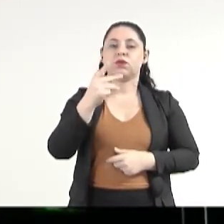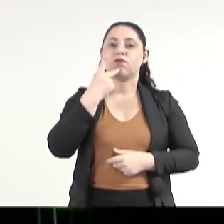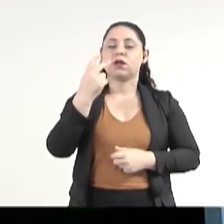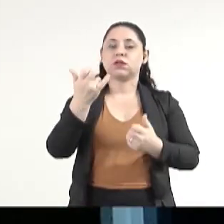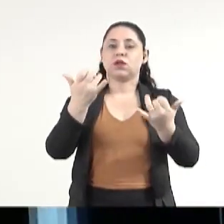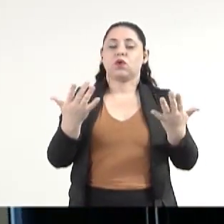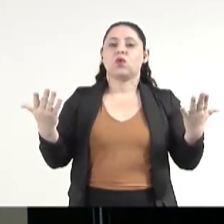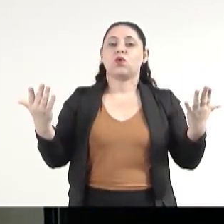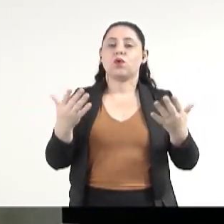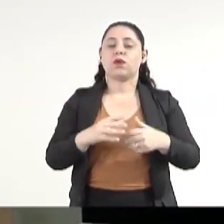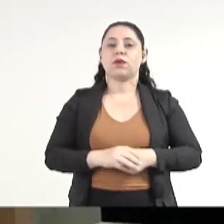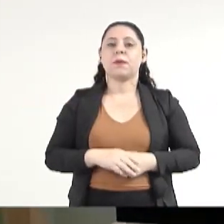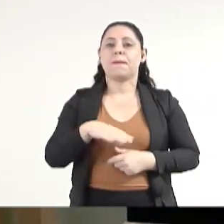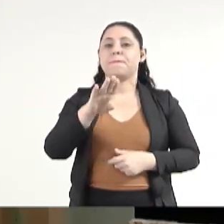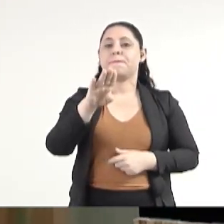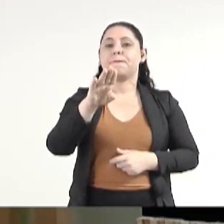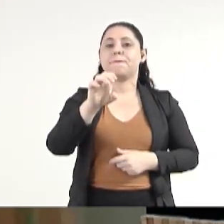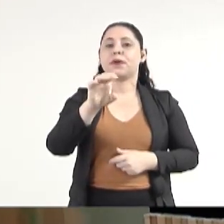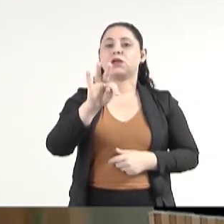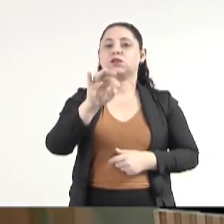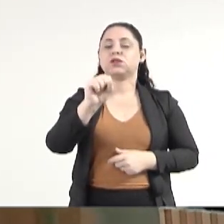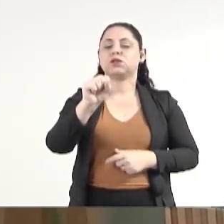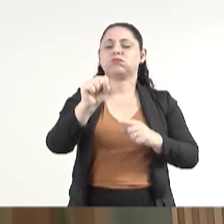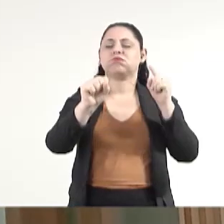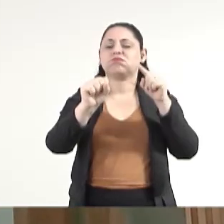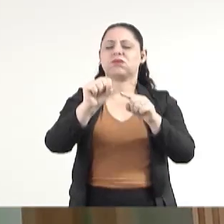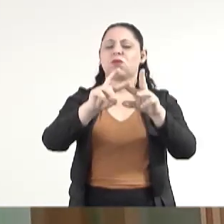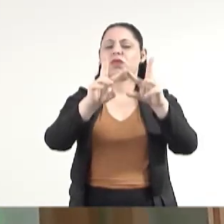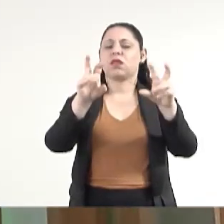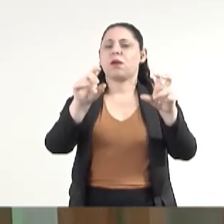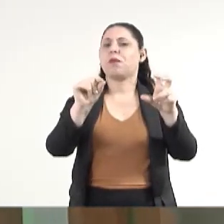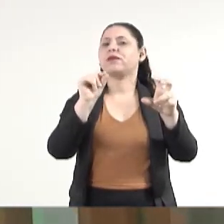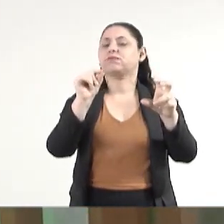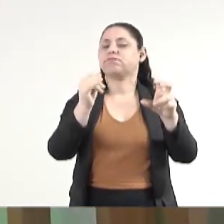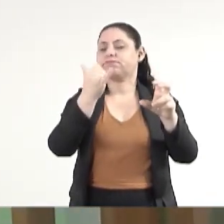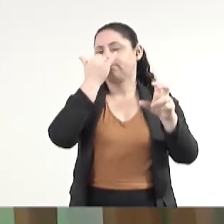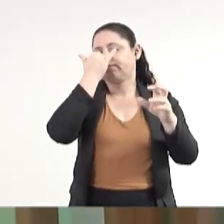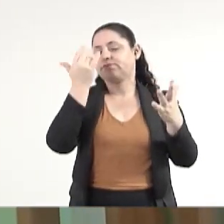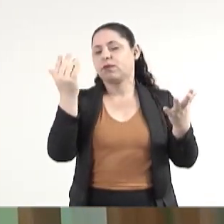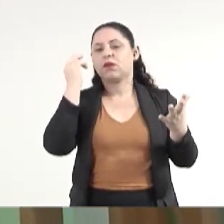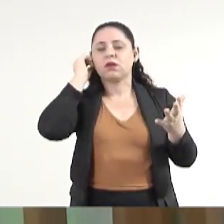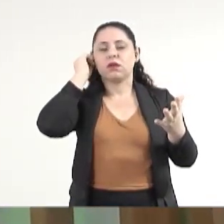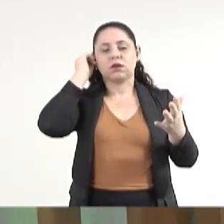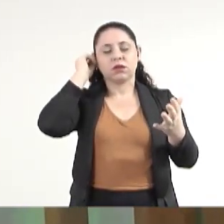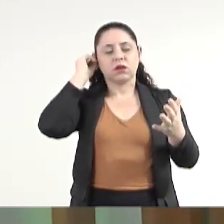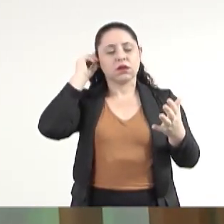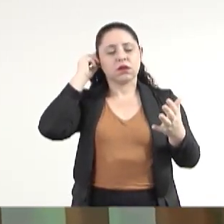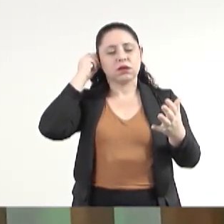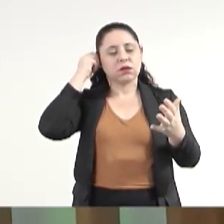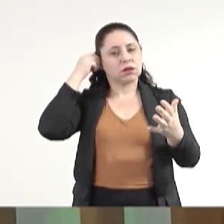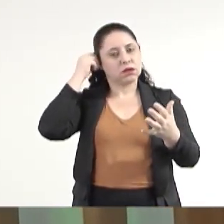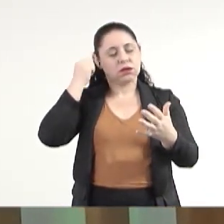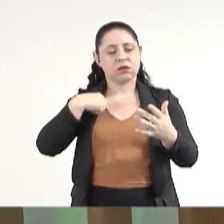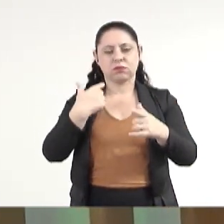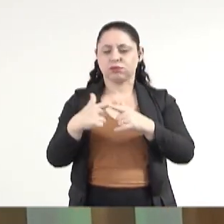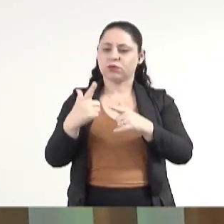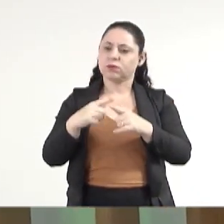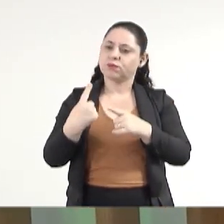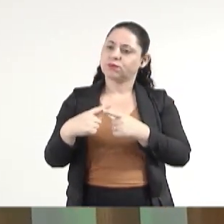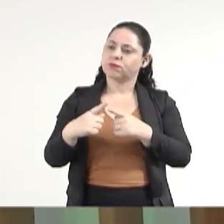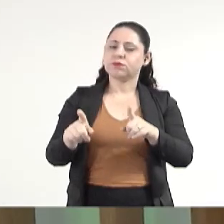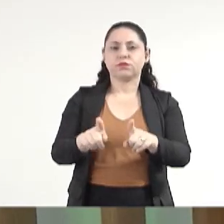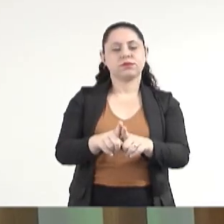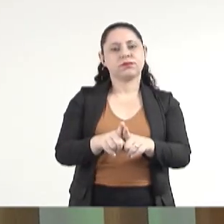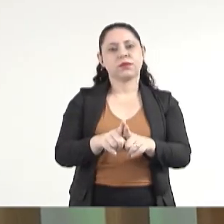11h46, falar agora das bets, né? Um assunto que infelizmente tem sido muito pauta, muito em